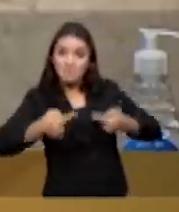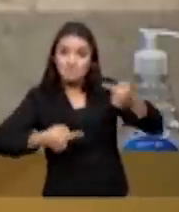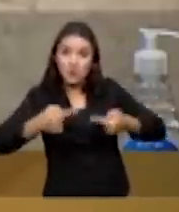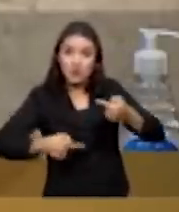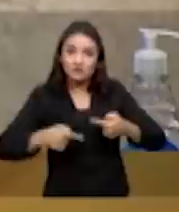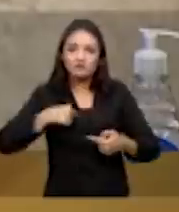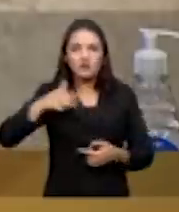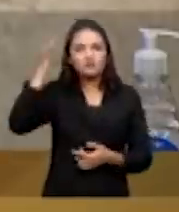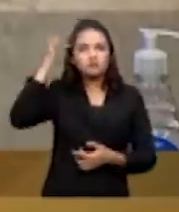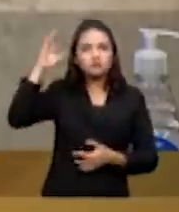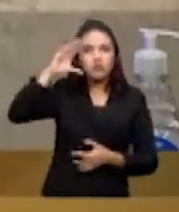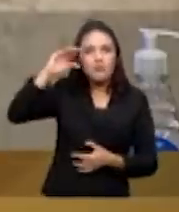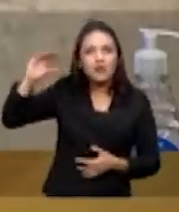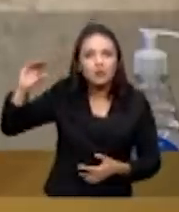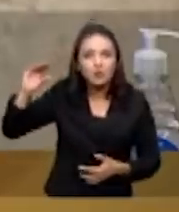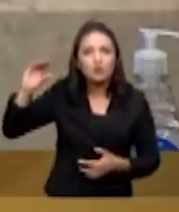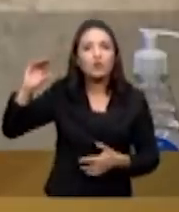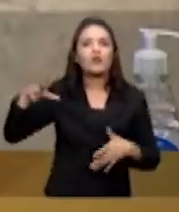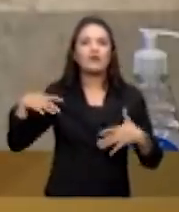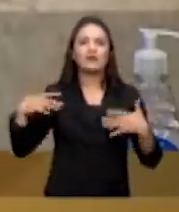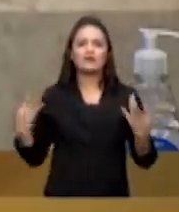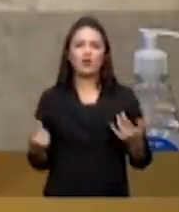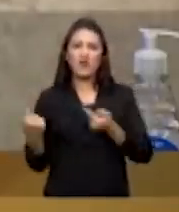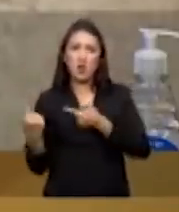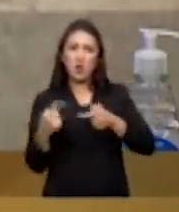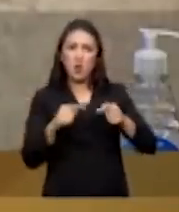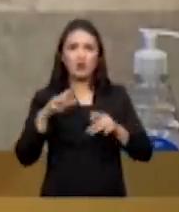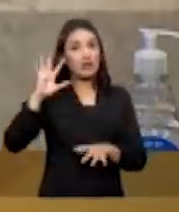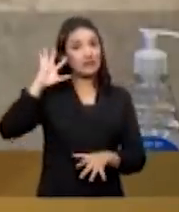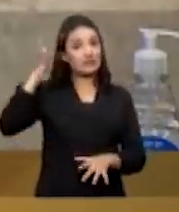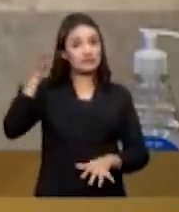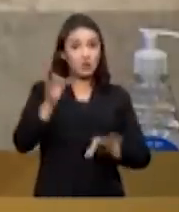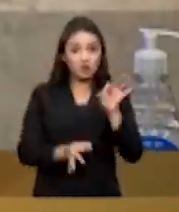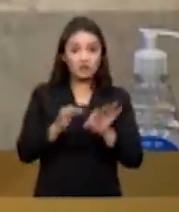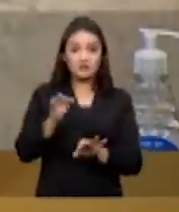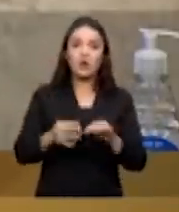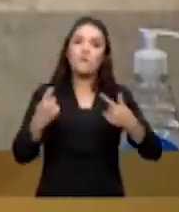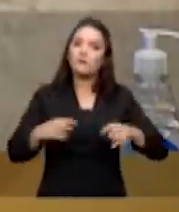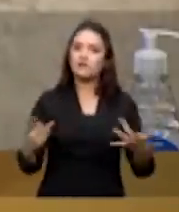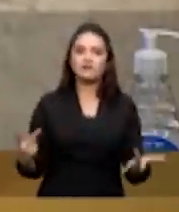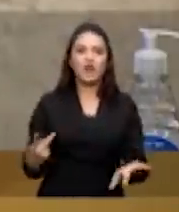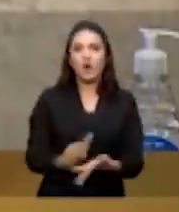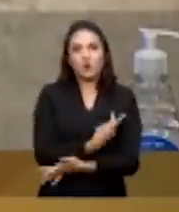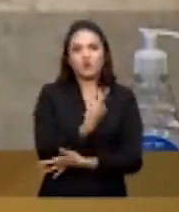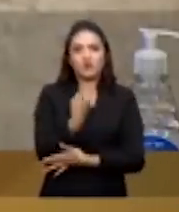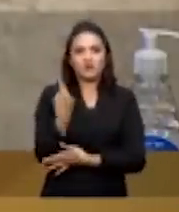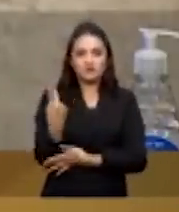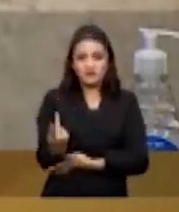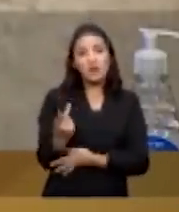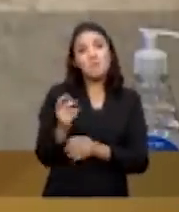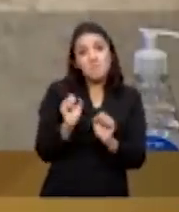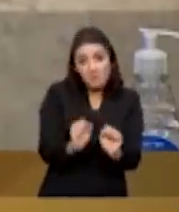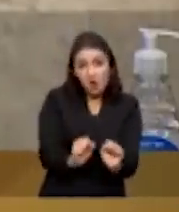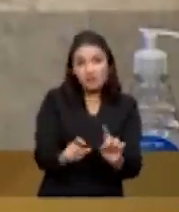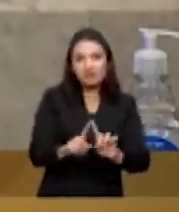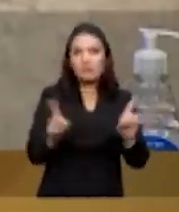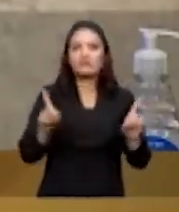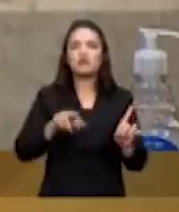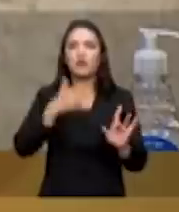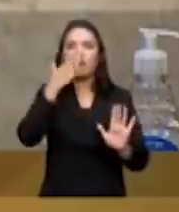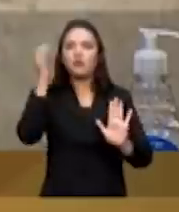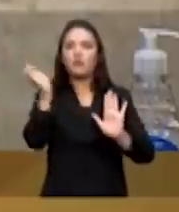às decisões judiciais devem ser realizados não através da